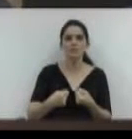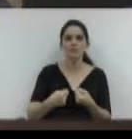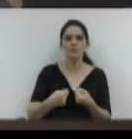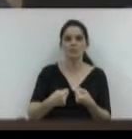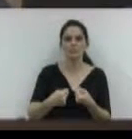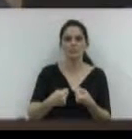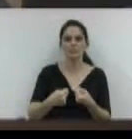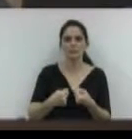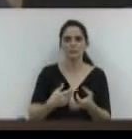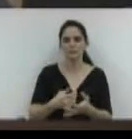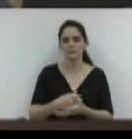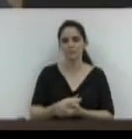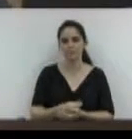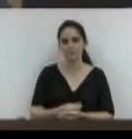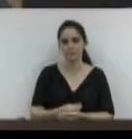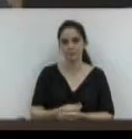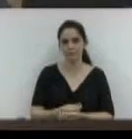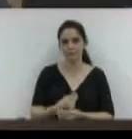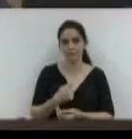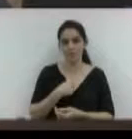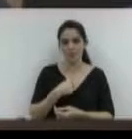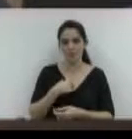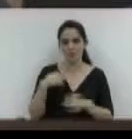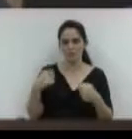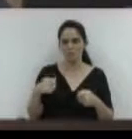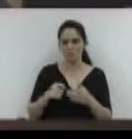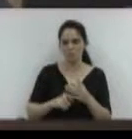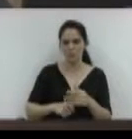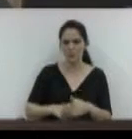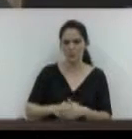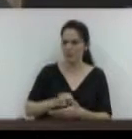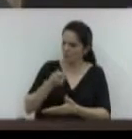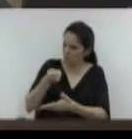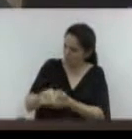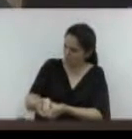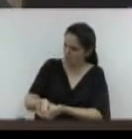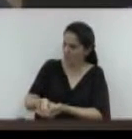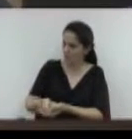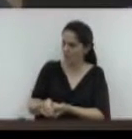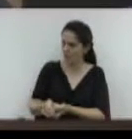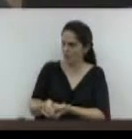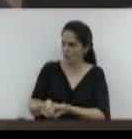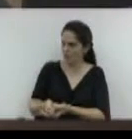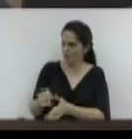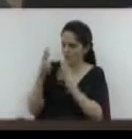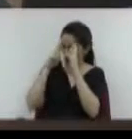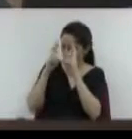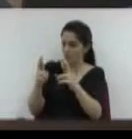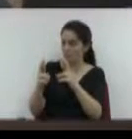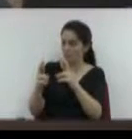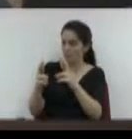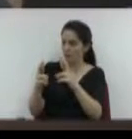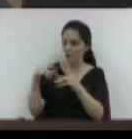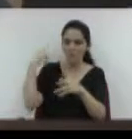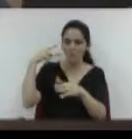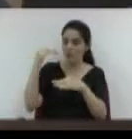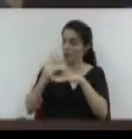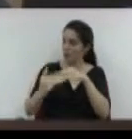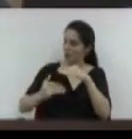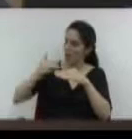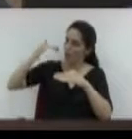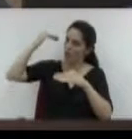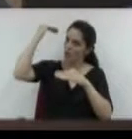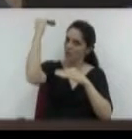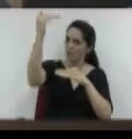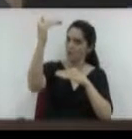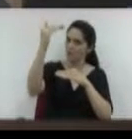uma autoridade, a gente tem que exigir respeito, e a gente é acima de você. Você tem